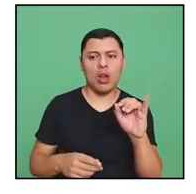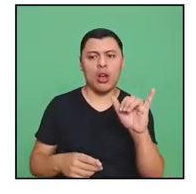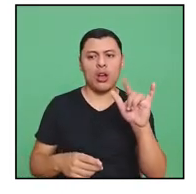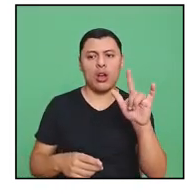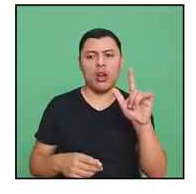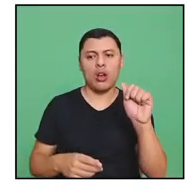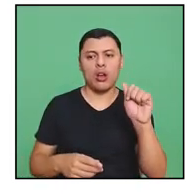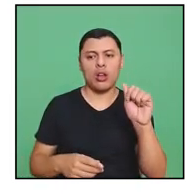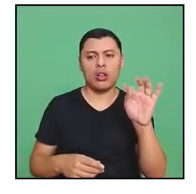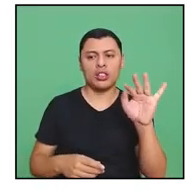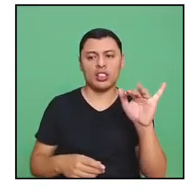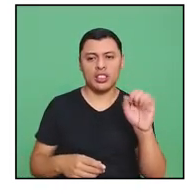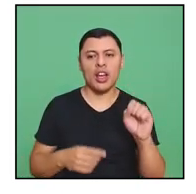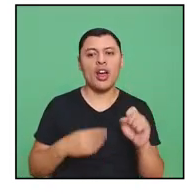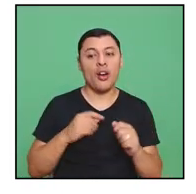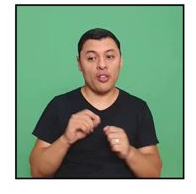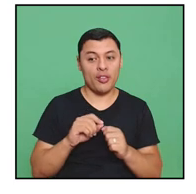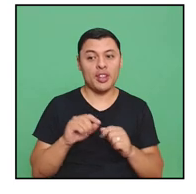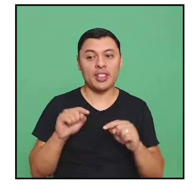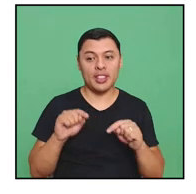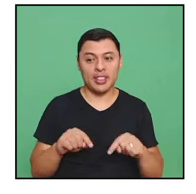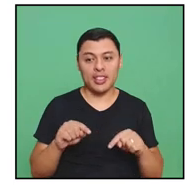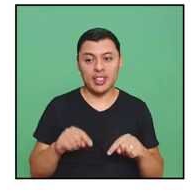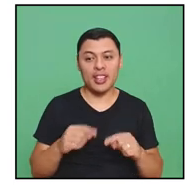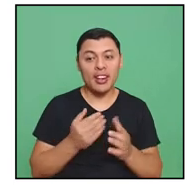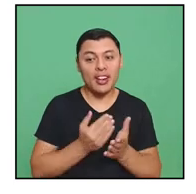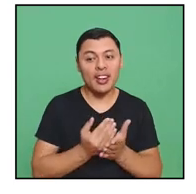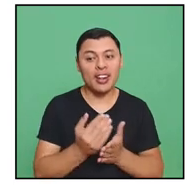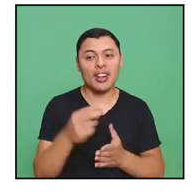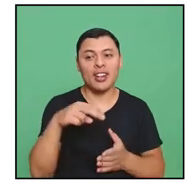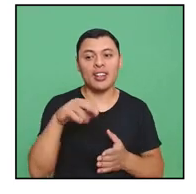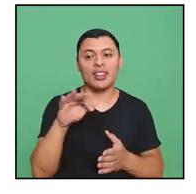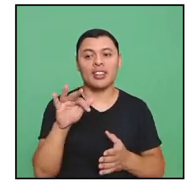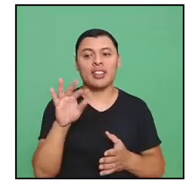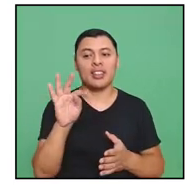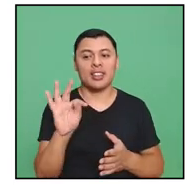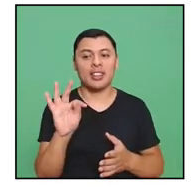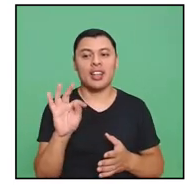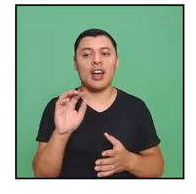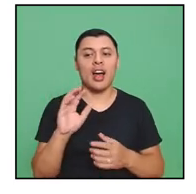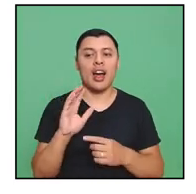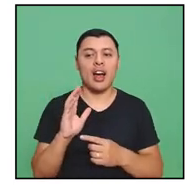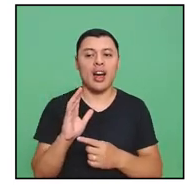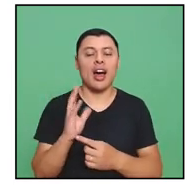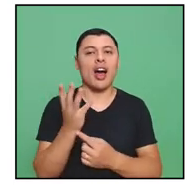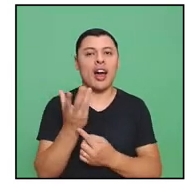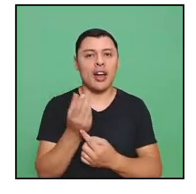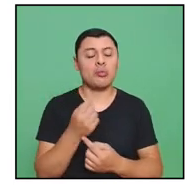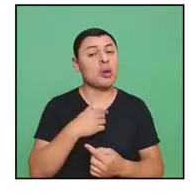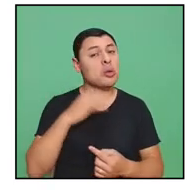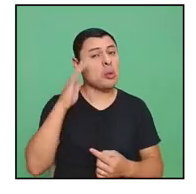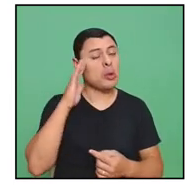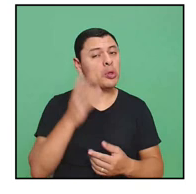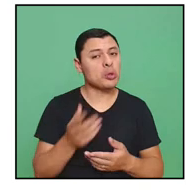adorei, farei o mesmo aqui para me iniciar nesse mundo da NFT arte. Mas eu penso em cobrar os royalties.